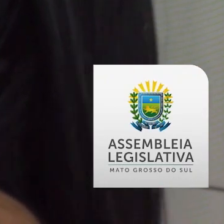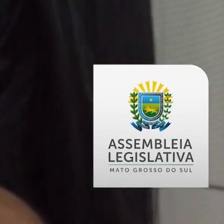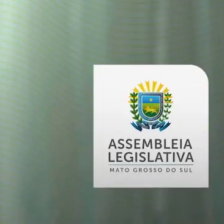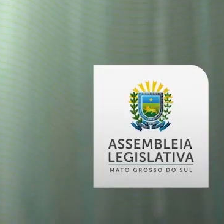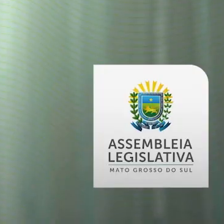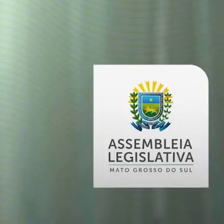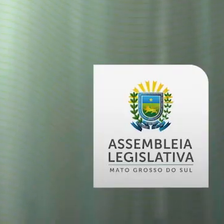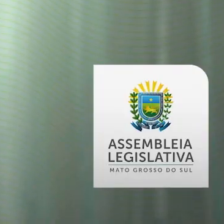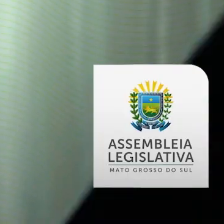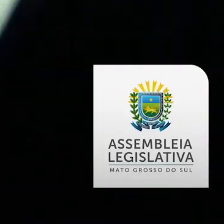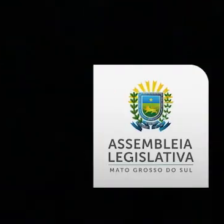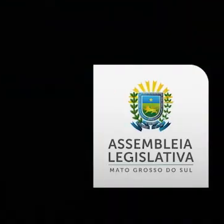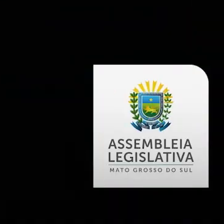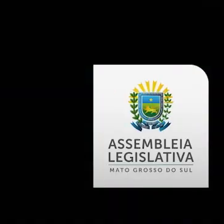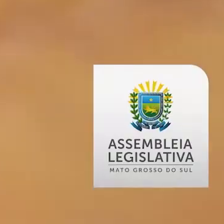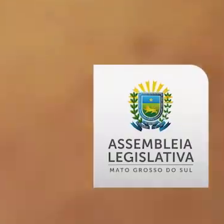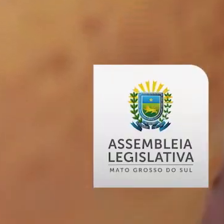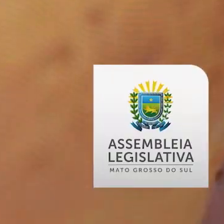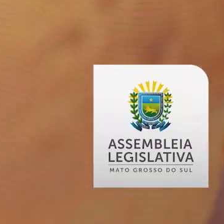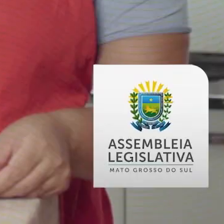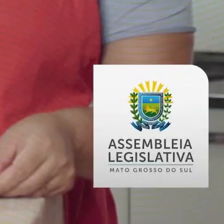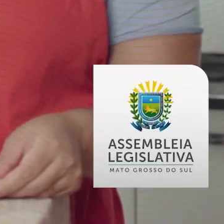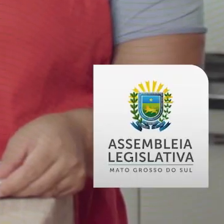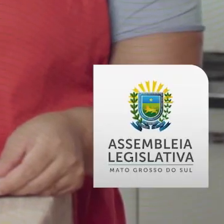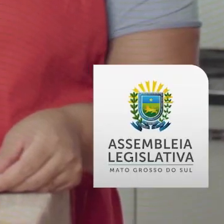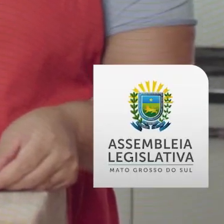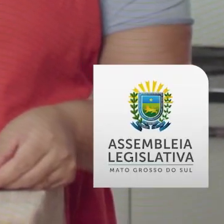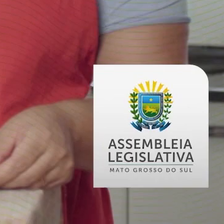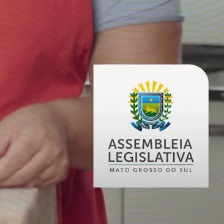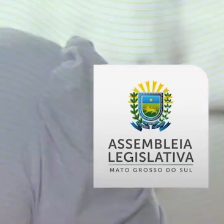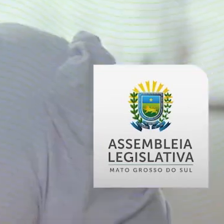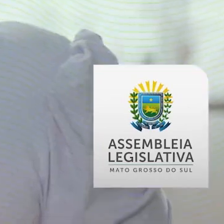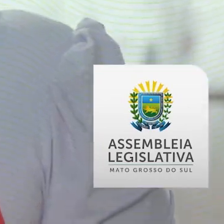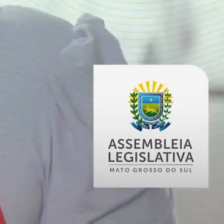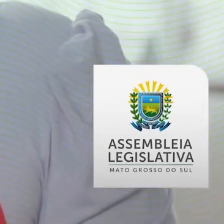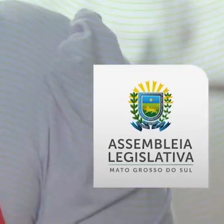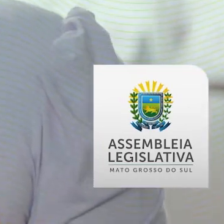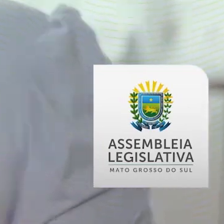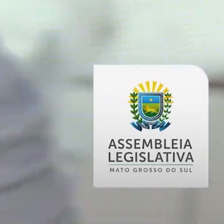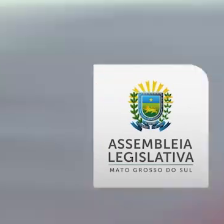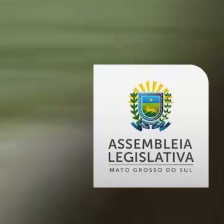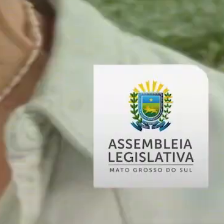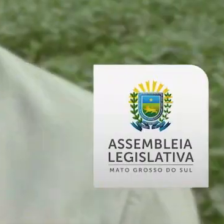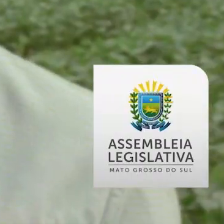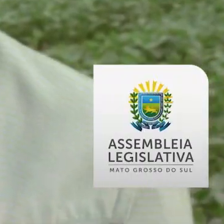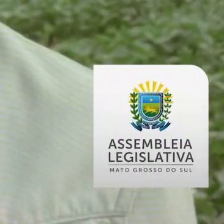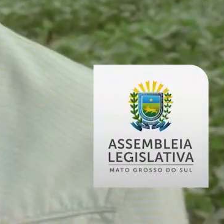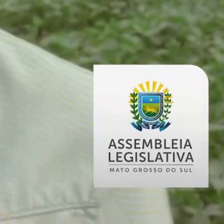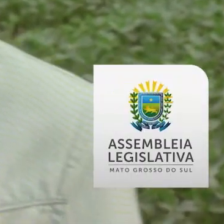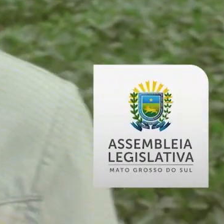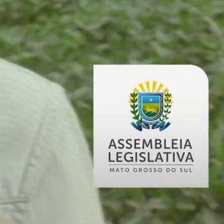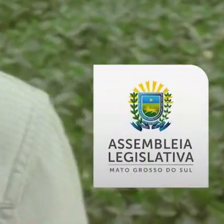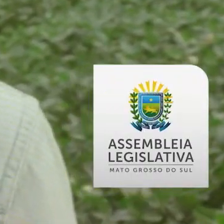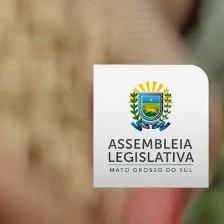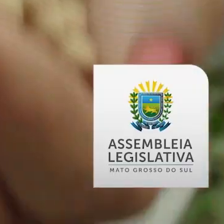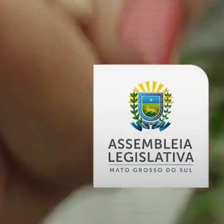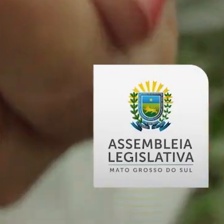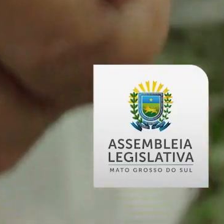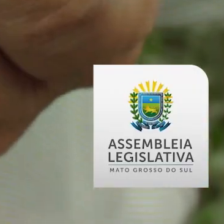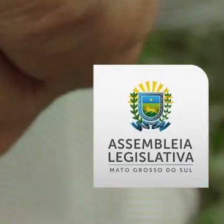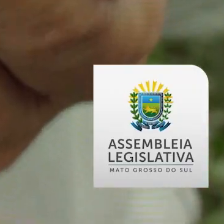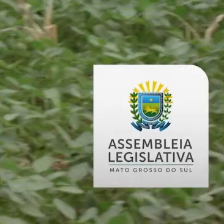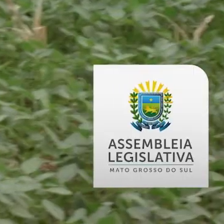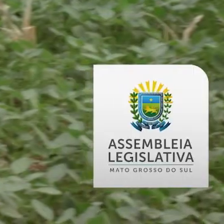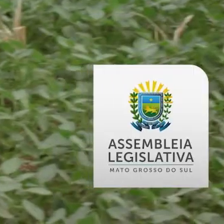momento. Da Simone, que de uma hora para outra precisou se reinventar e virou autônoma. Da agricultora Lázara, que trabalhou e